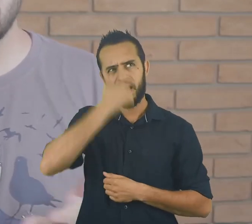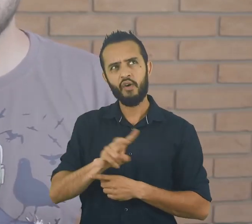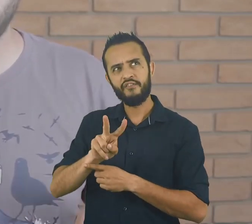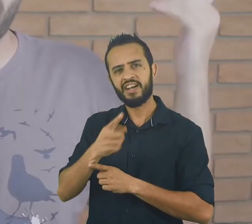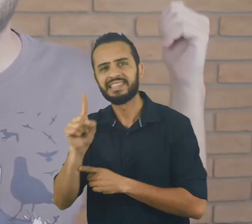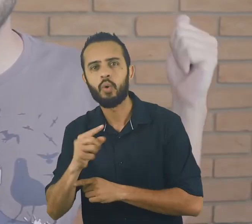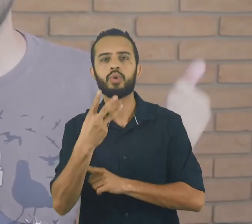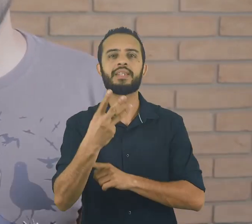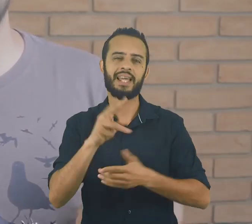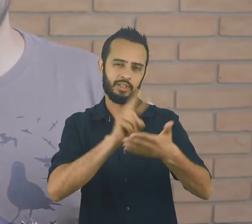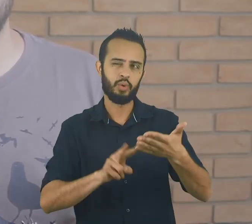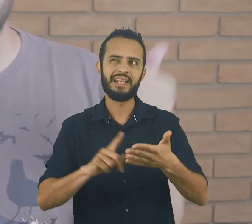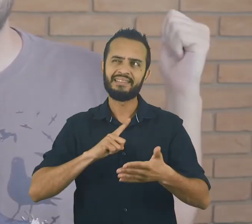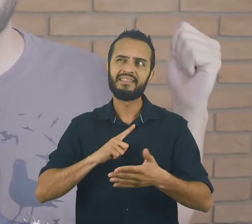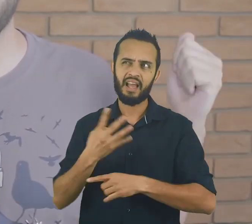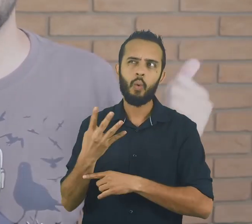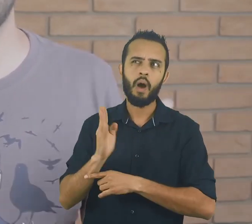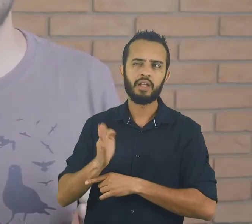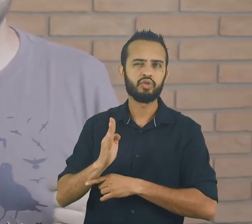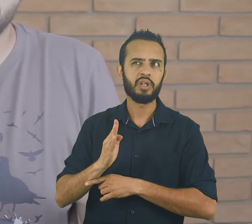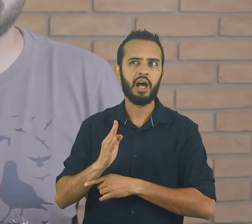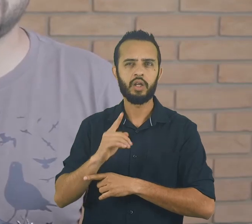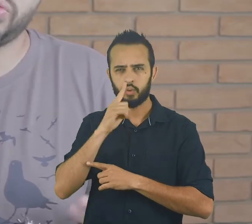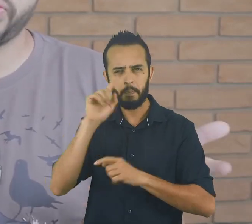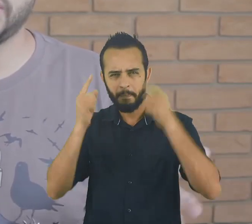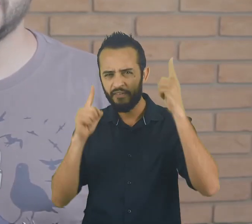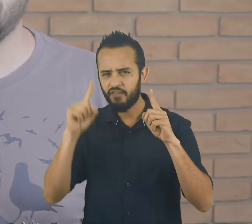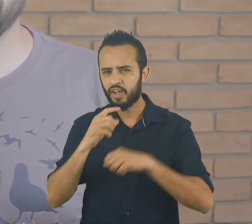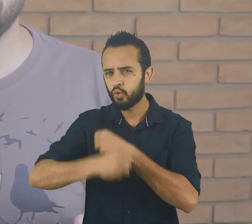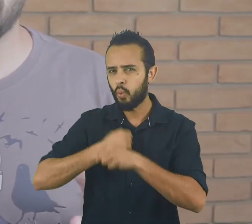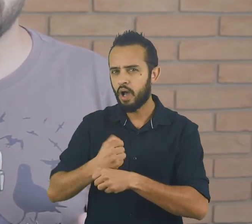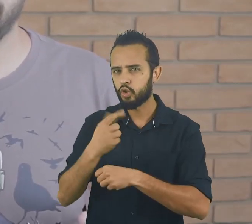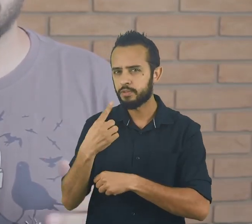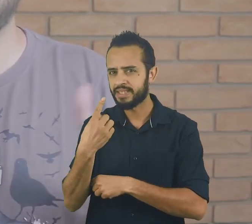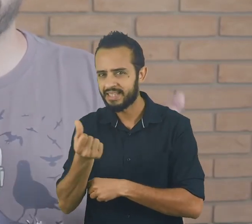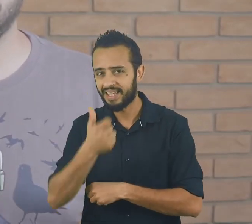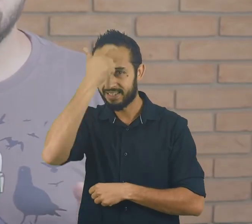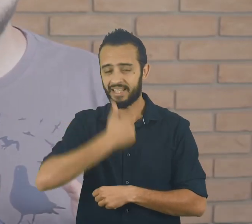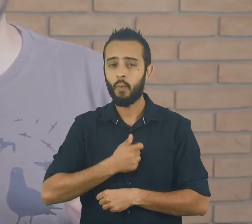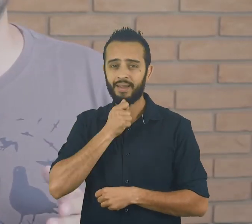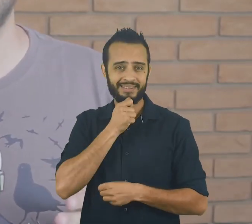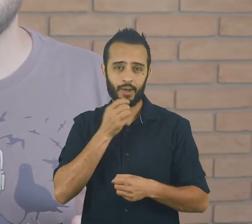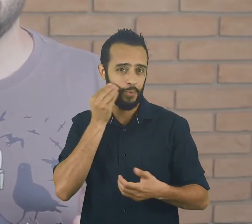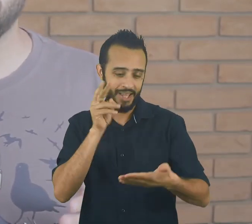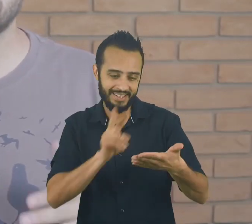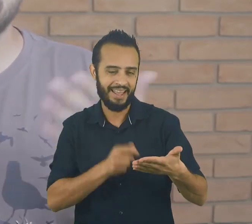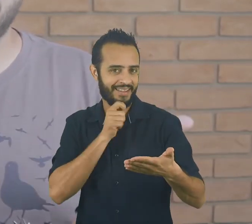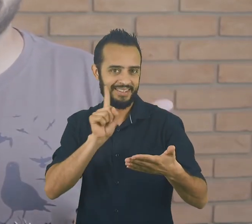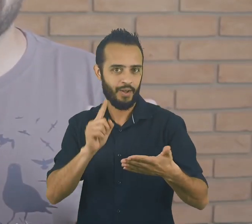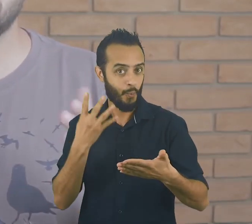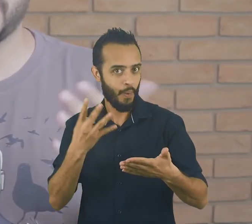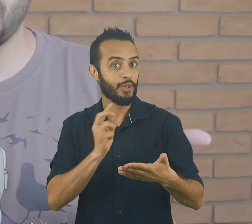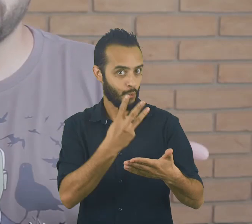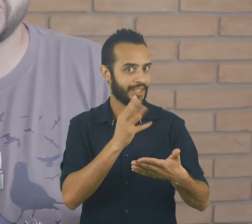3, existe a versão 4, que eu acho que é do começo desse ano, é de fevereiro de 2016, eu ainda não tive a oportunidade de ler, tá na minha lista de leituras, mas